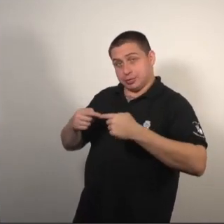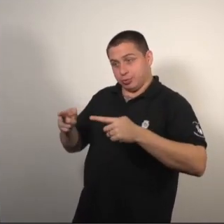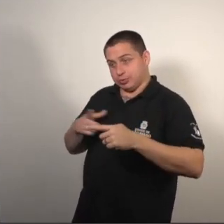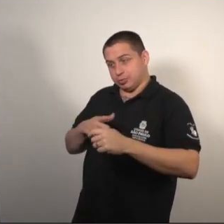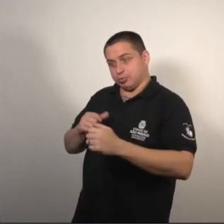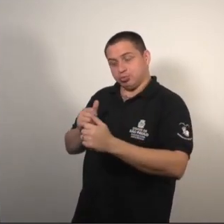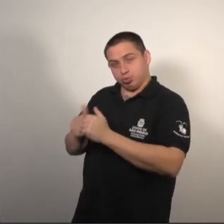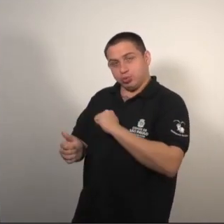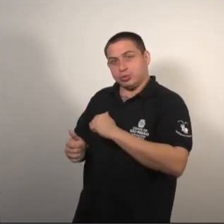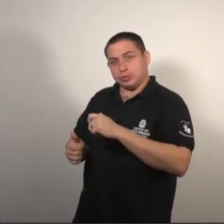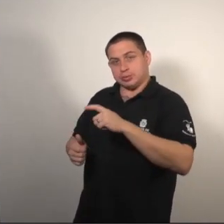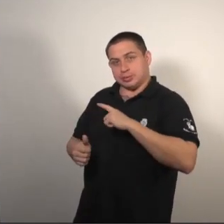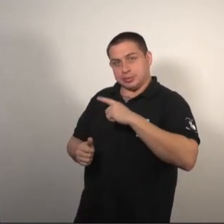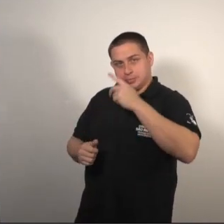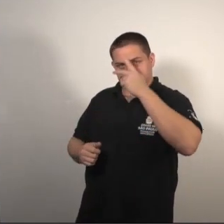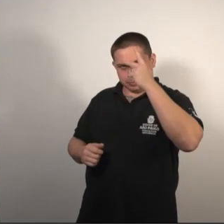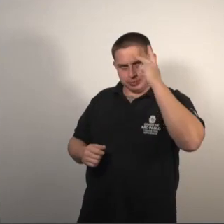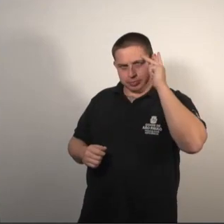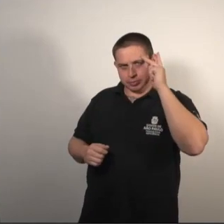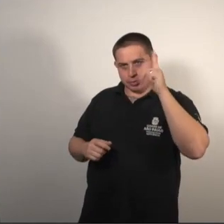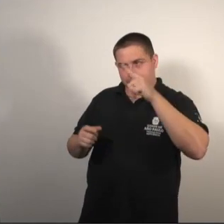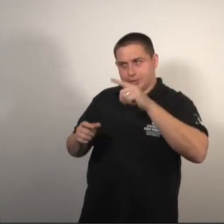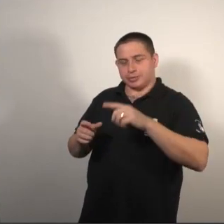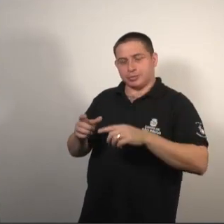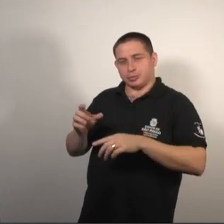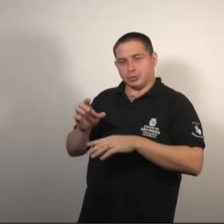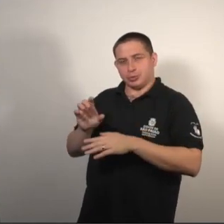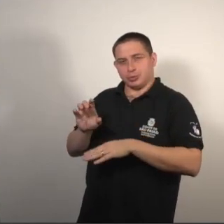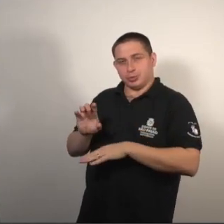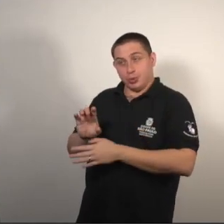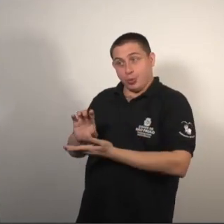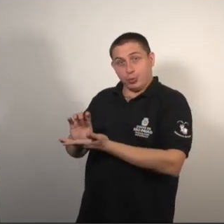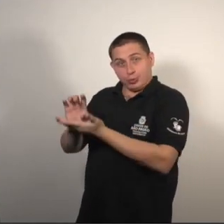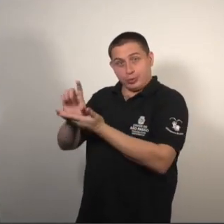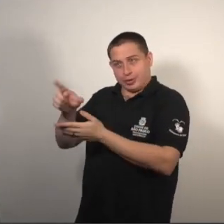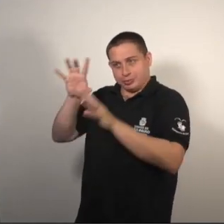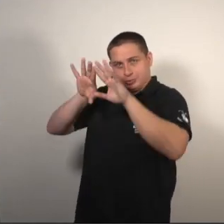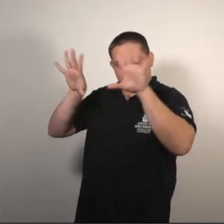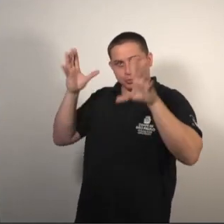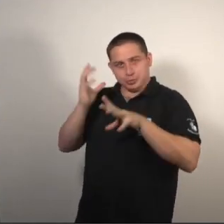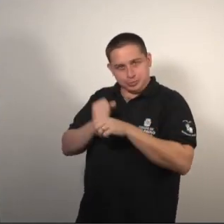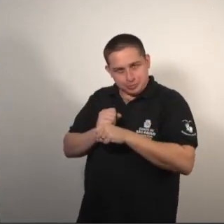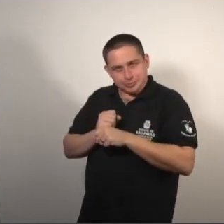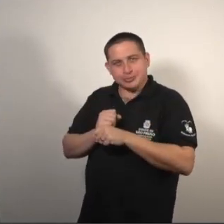jogo terá a participação dos conselheiros e dos funcionários aqui da prefeitura.